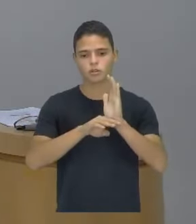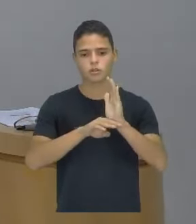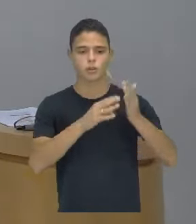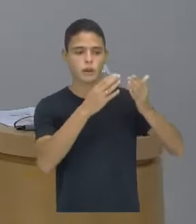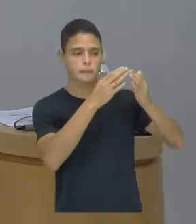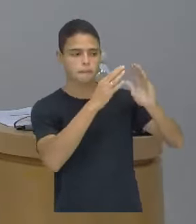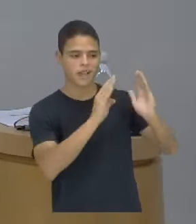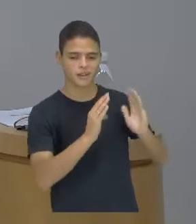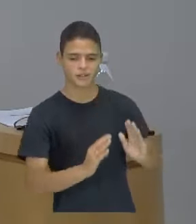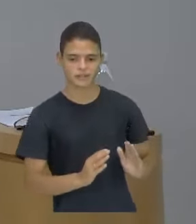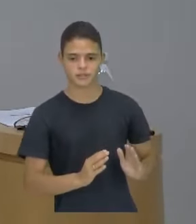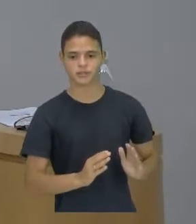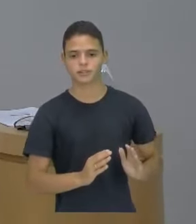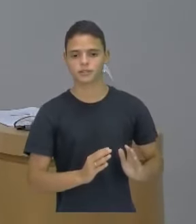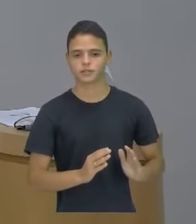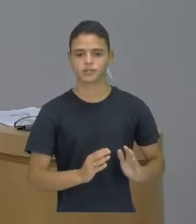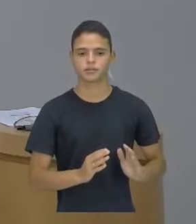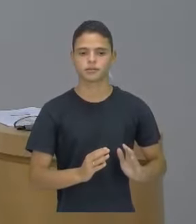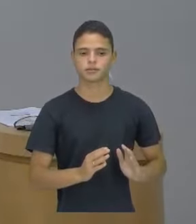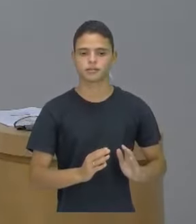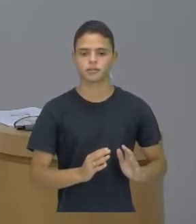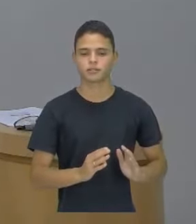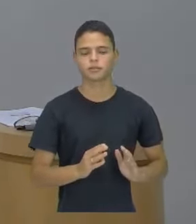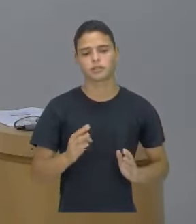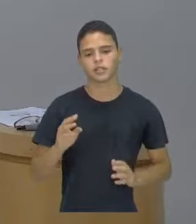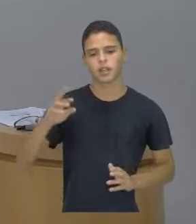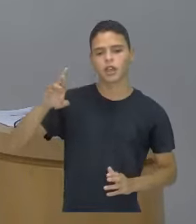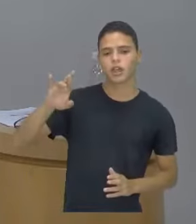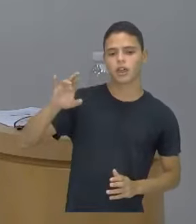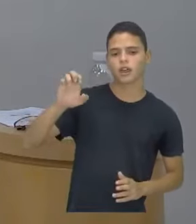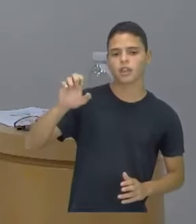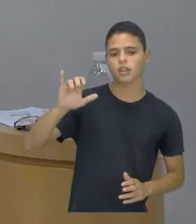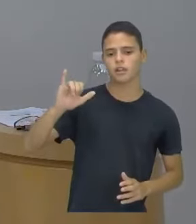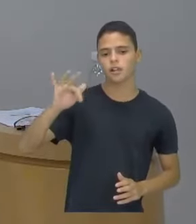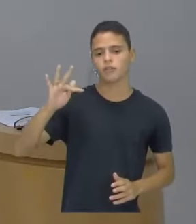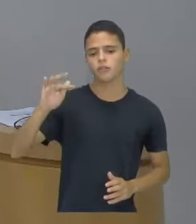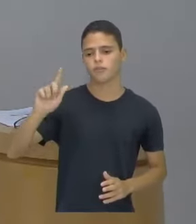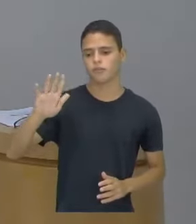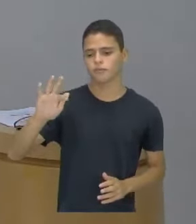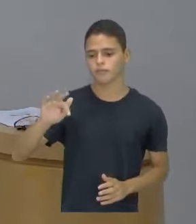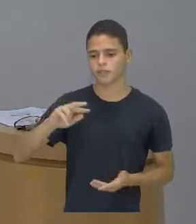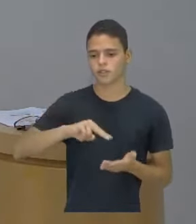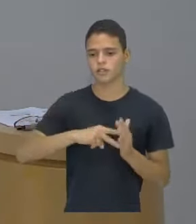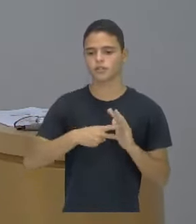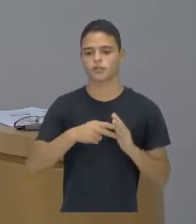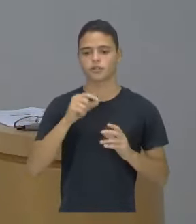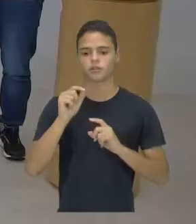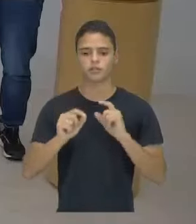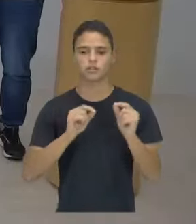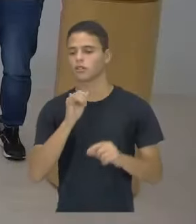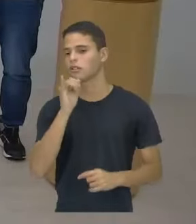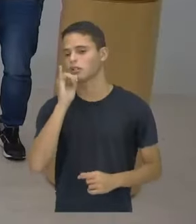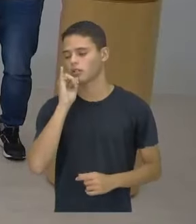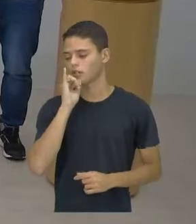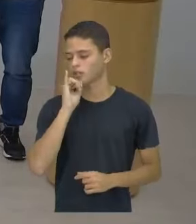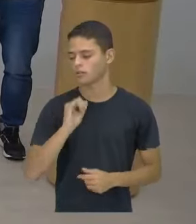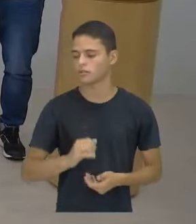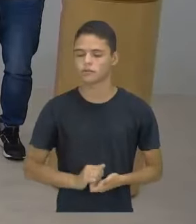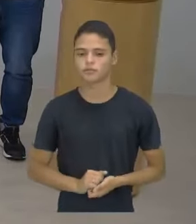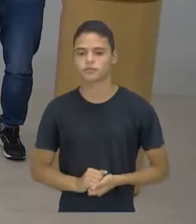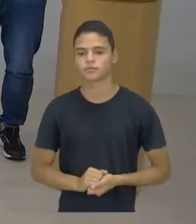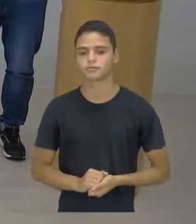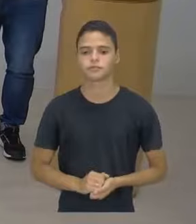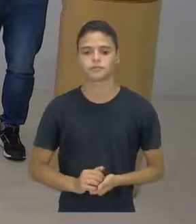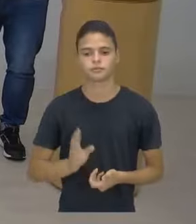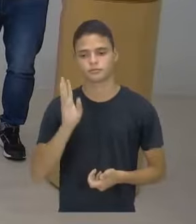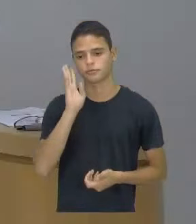Disaster Relief. Relief significa quando você... vou dar um exemplo bem legal que